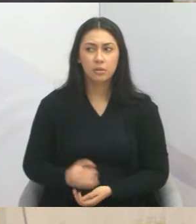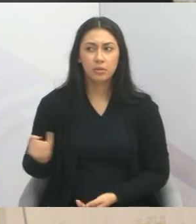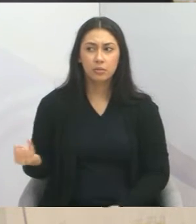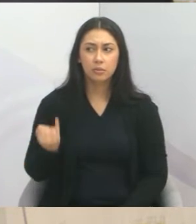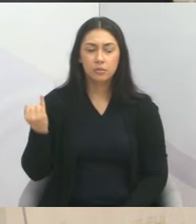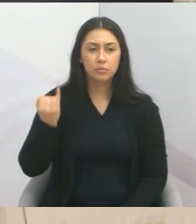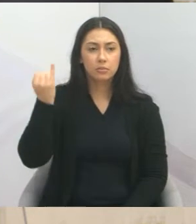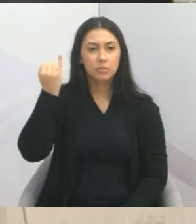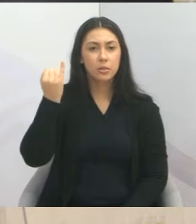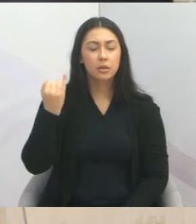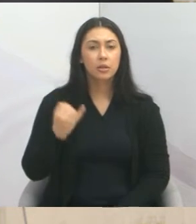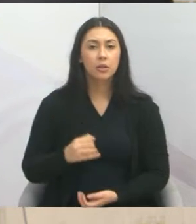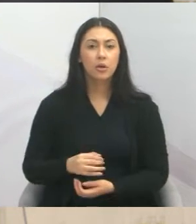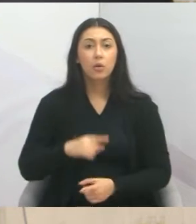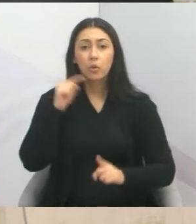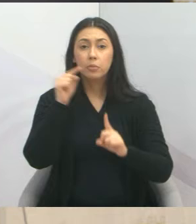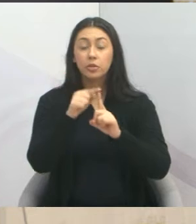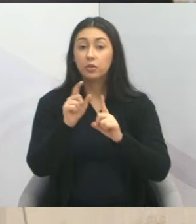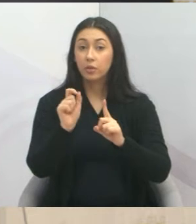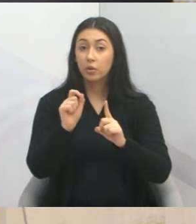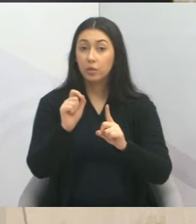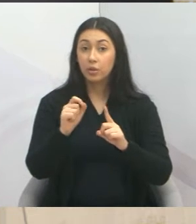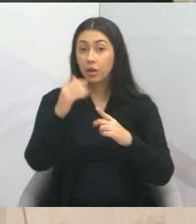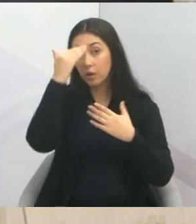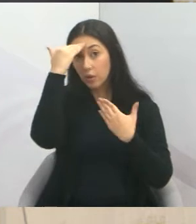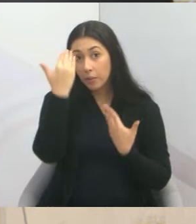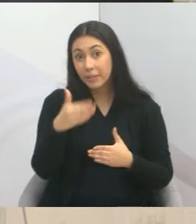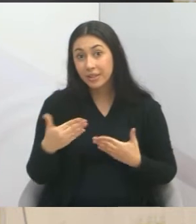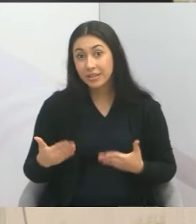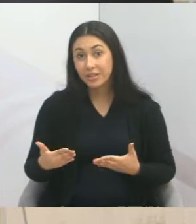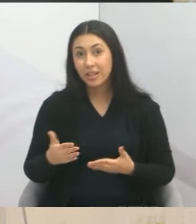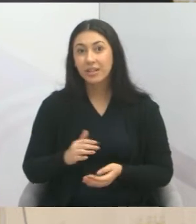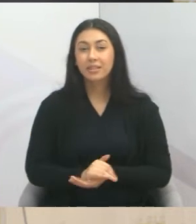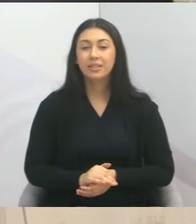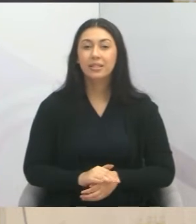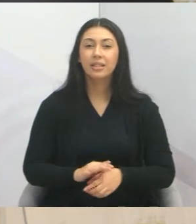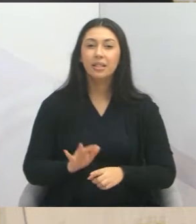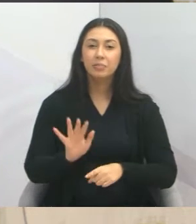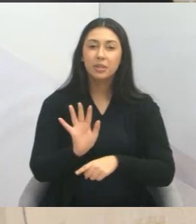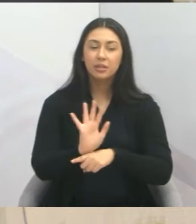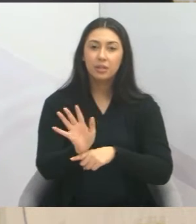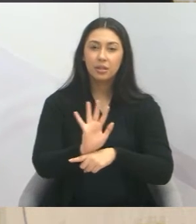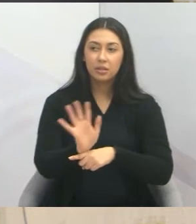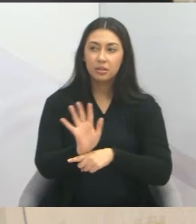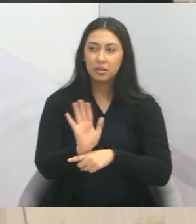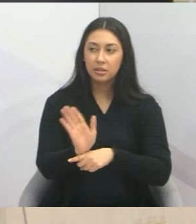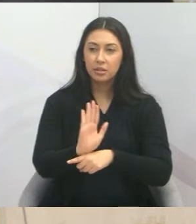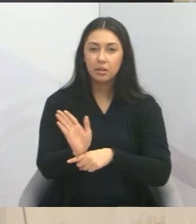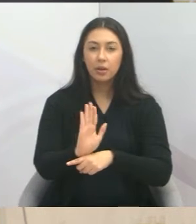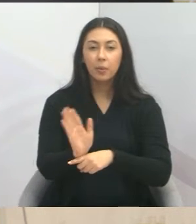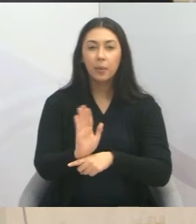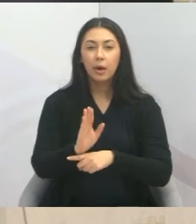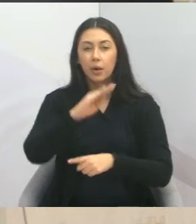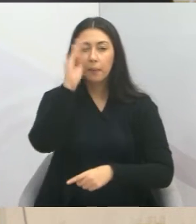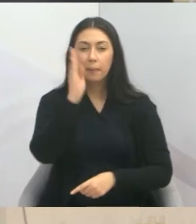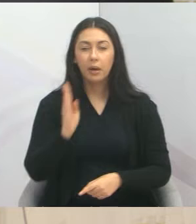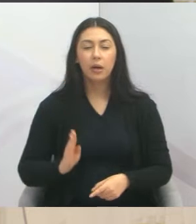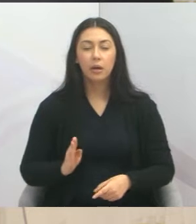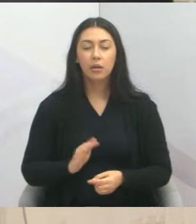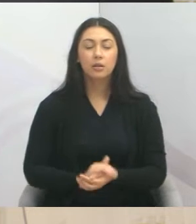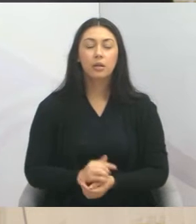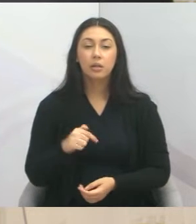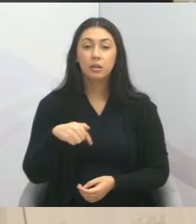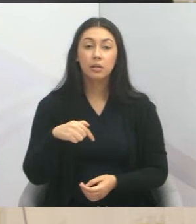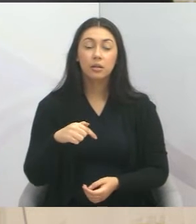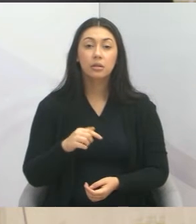dessa data tem como objetivo Celebrar homenageando o cinema brasileiro as primeiras imagens em movimento registraram em